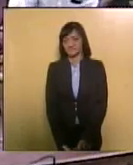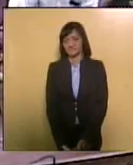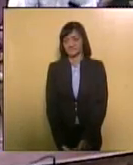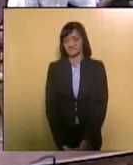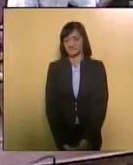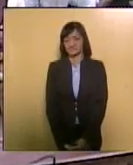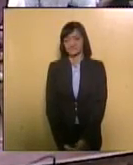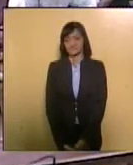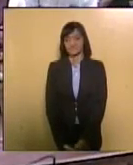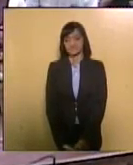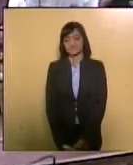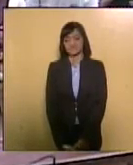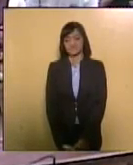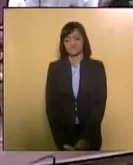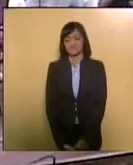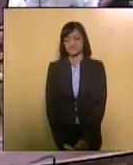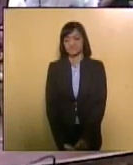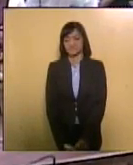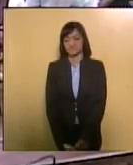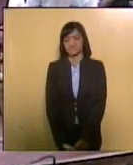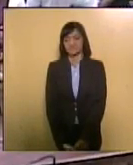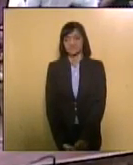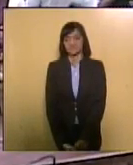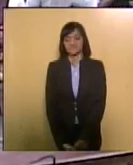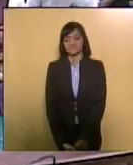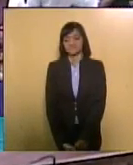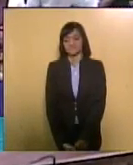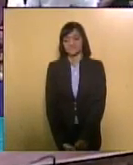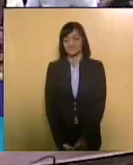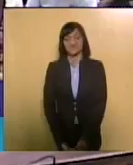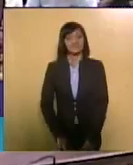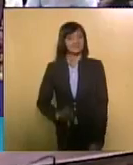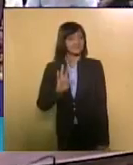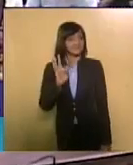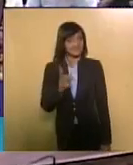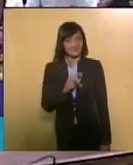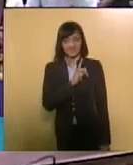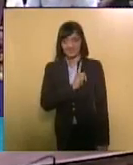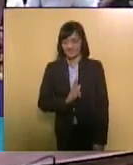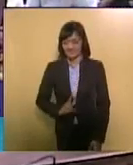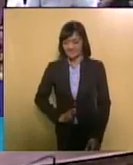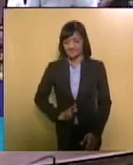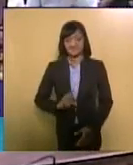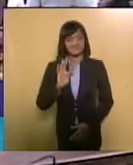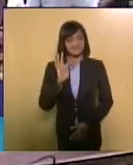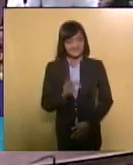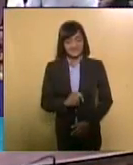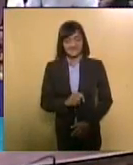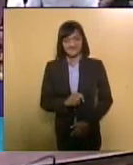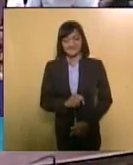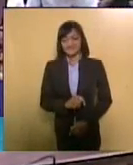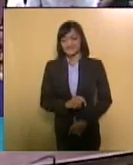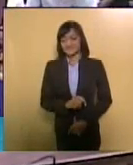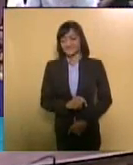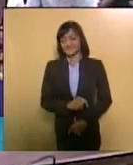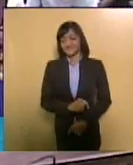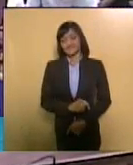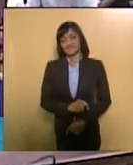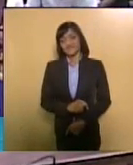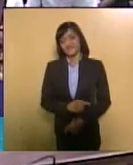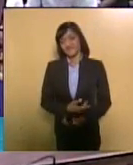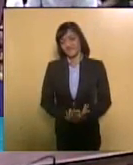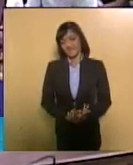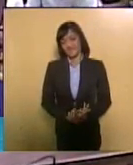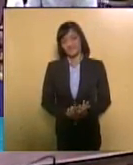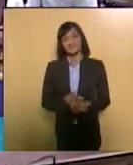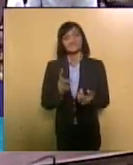certo não não Governador presidente todos entram na linha de produção aí não ninguém escapa não eh e